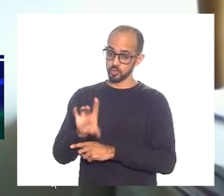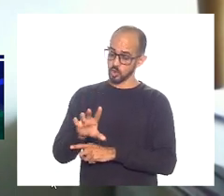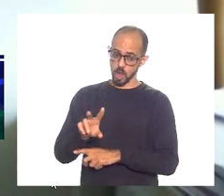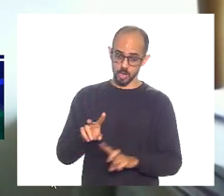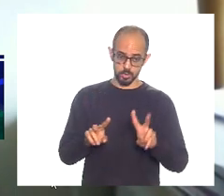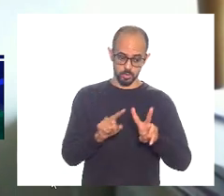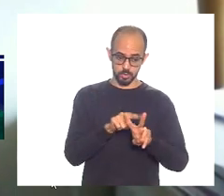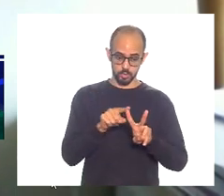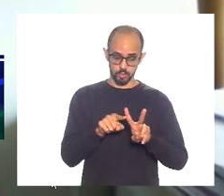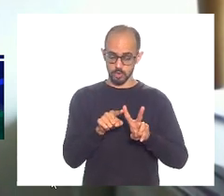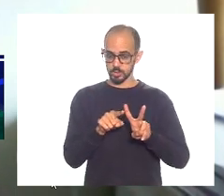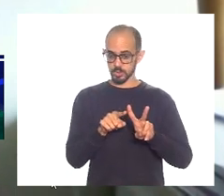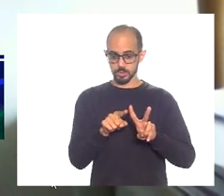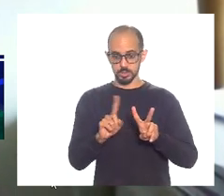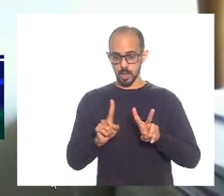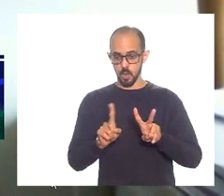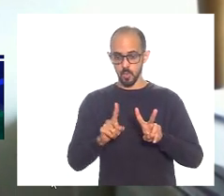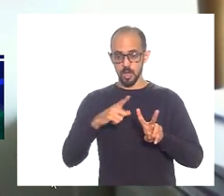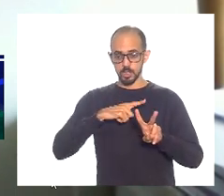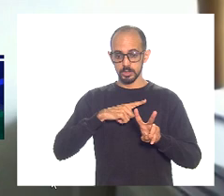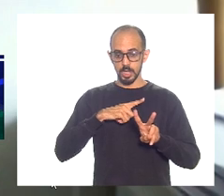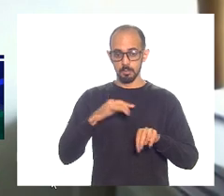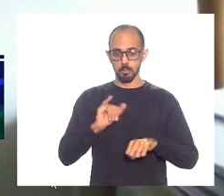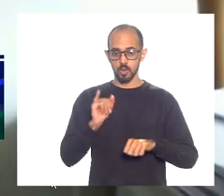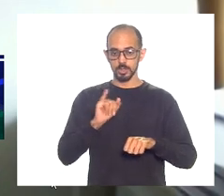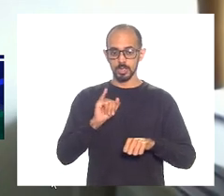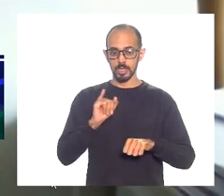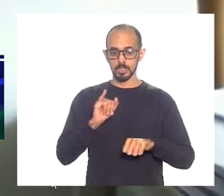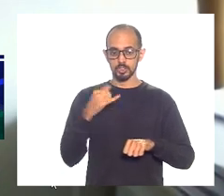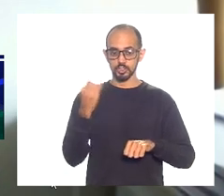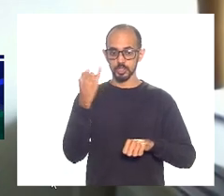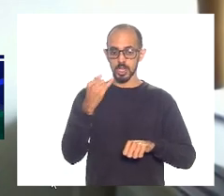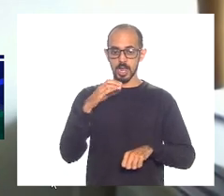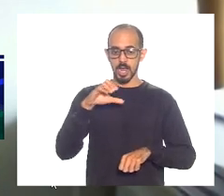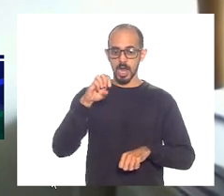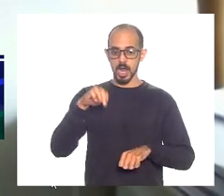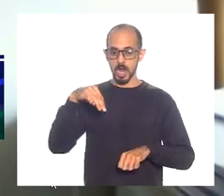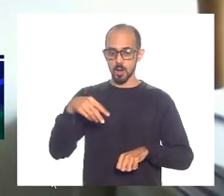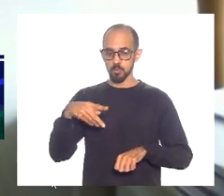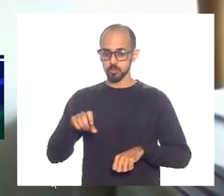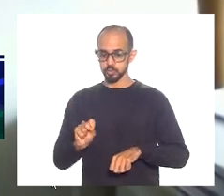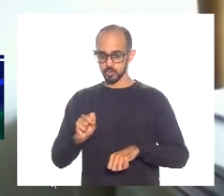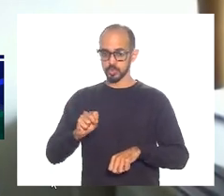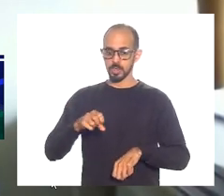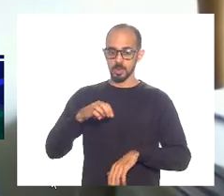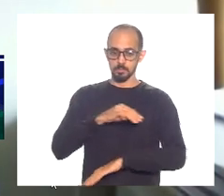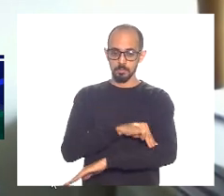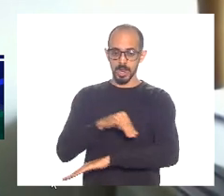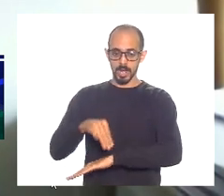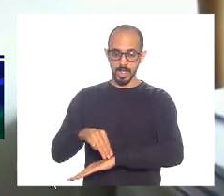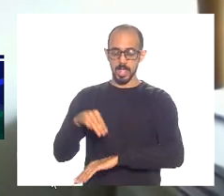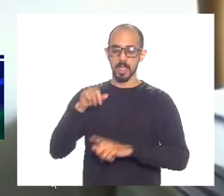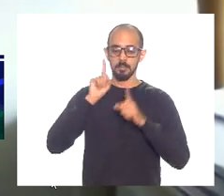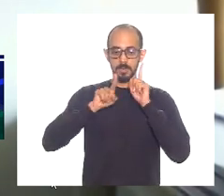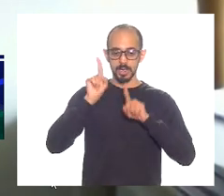Tem aeroportos importantes em Campos, em Macaé, em Cabo Frio, em